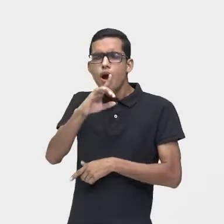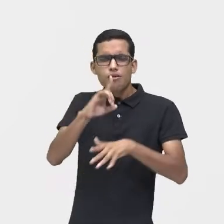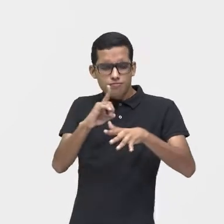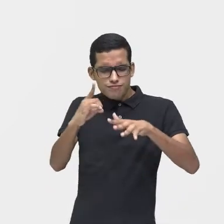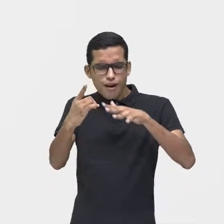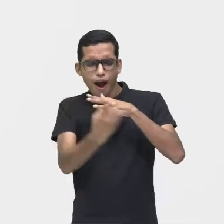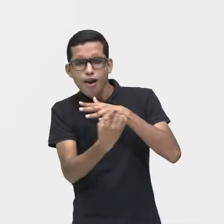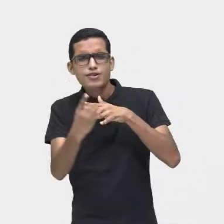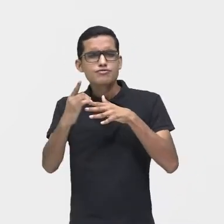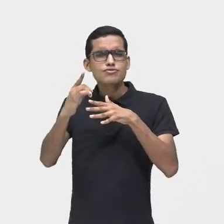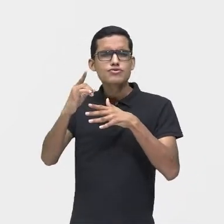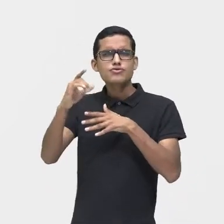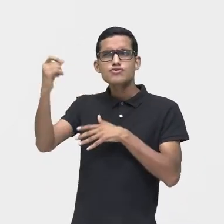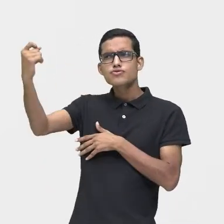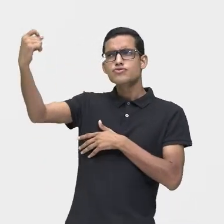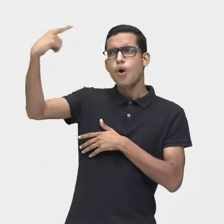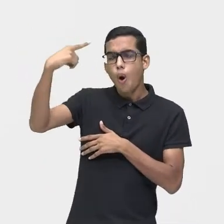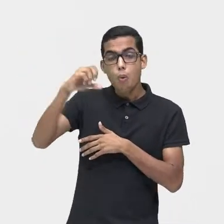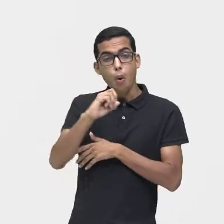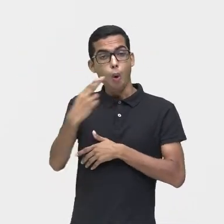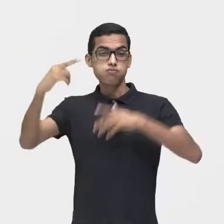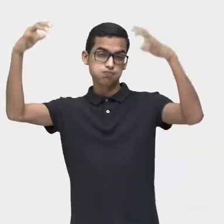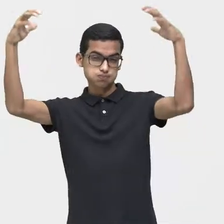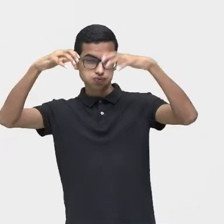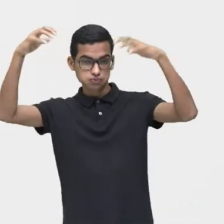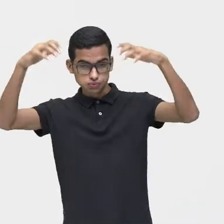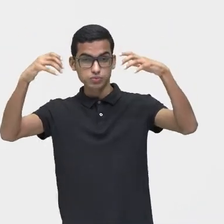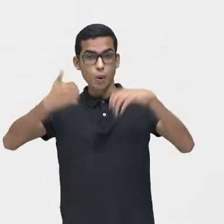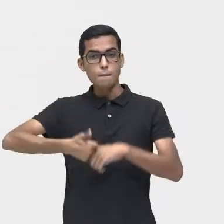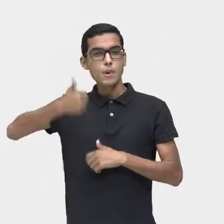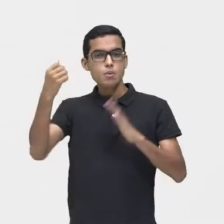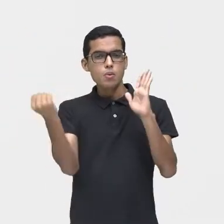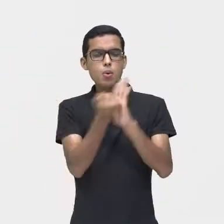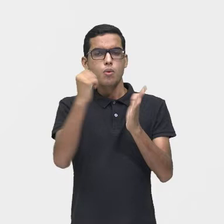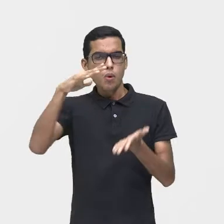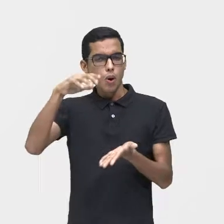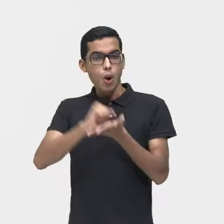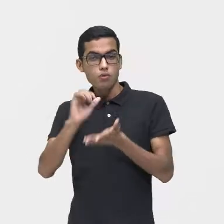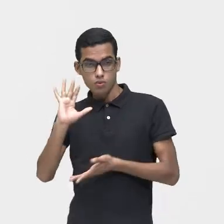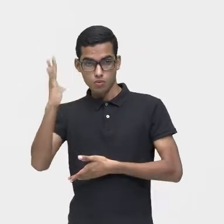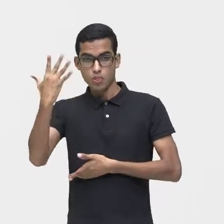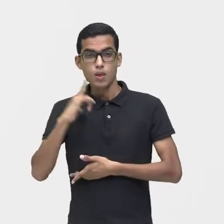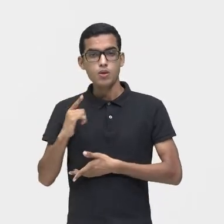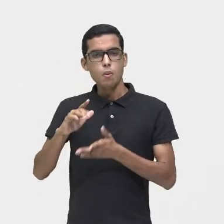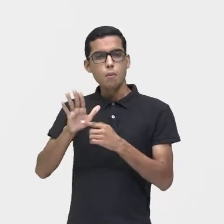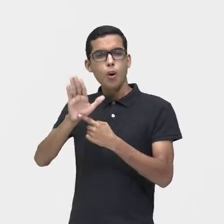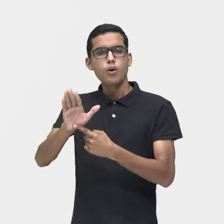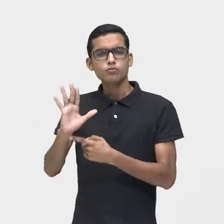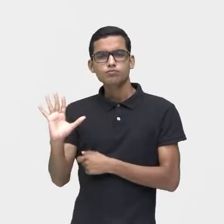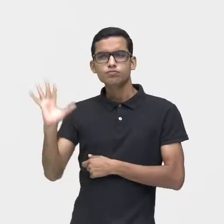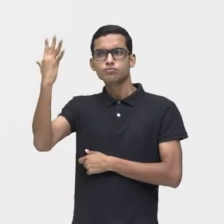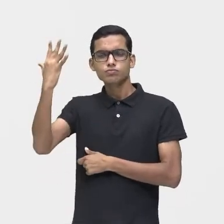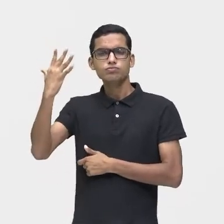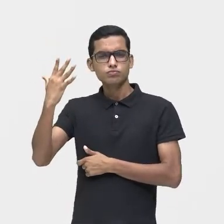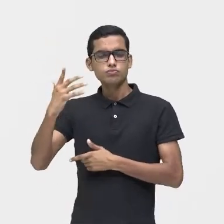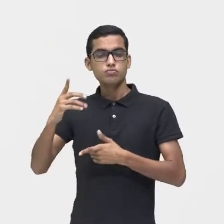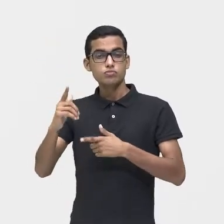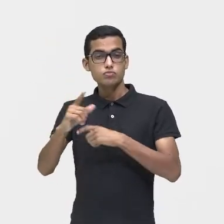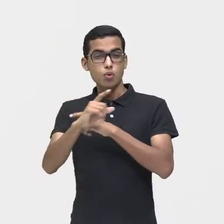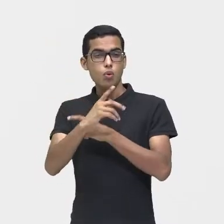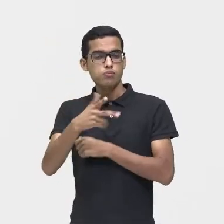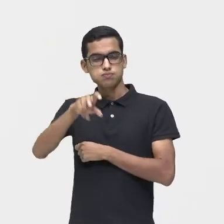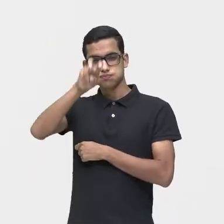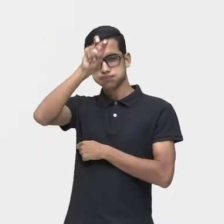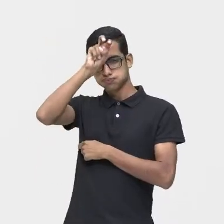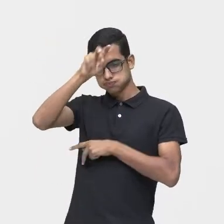Os primeiros registros dessas danças mostram que elas surgiram no Egito há 2000 anos antes de